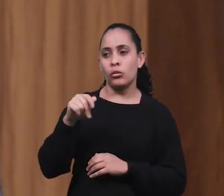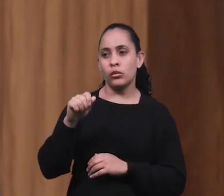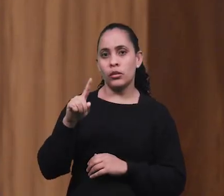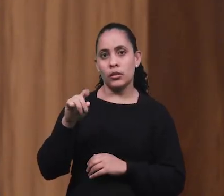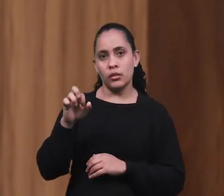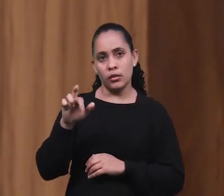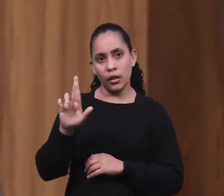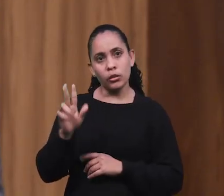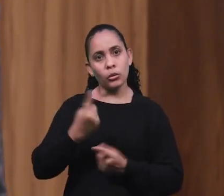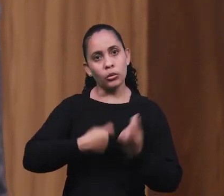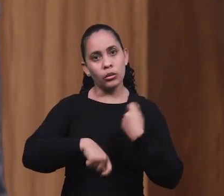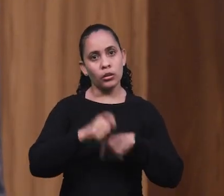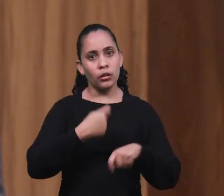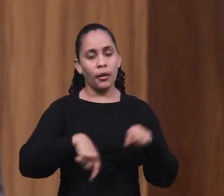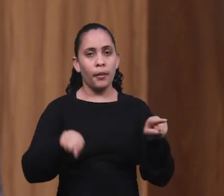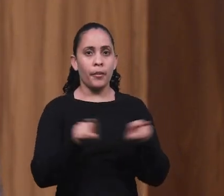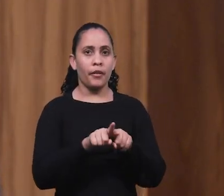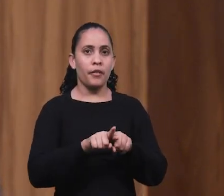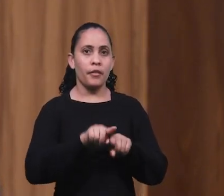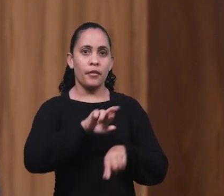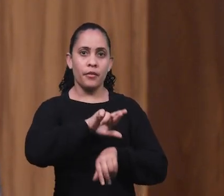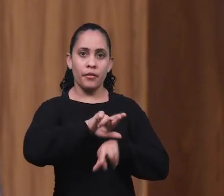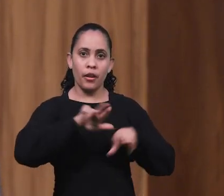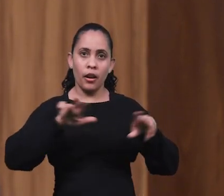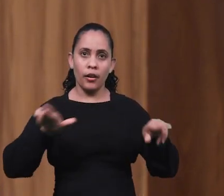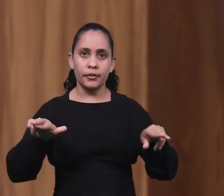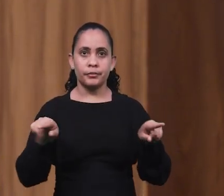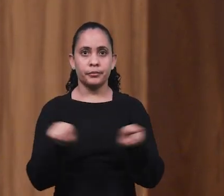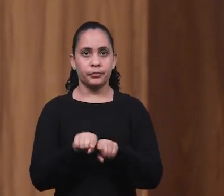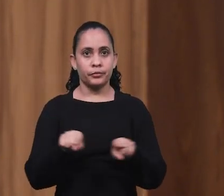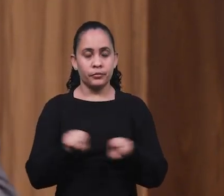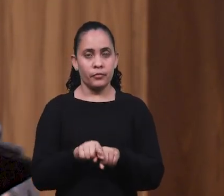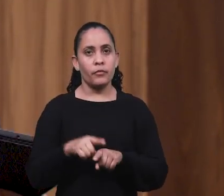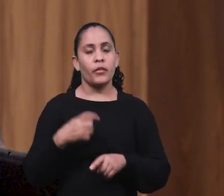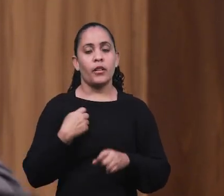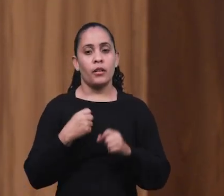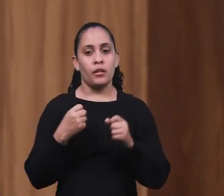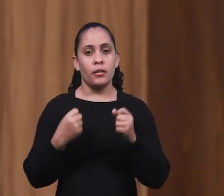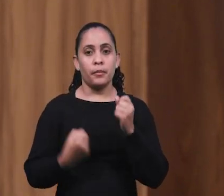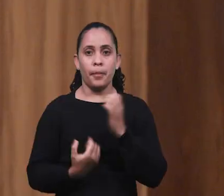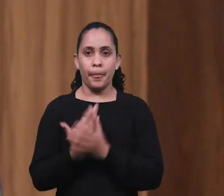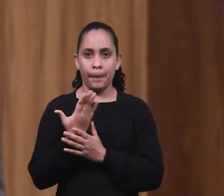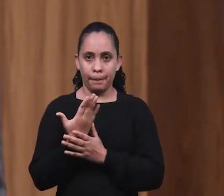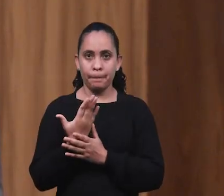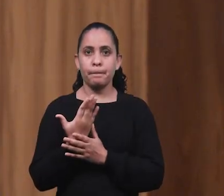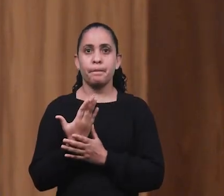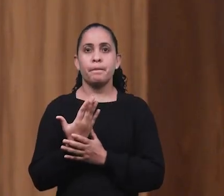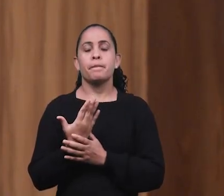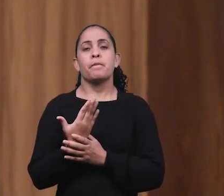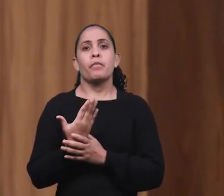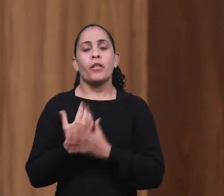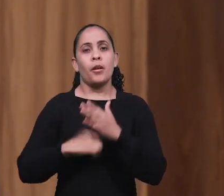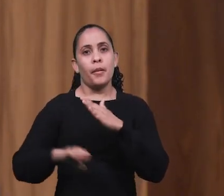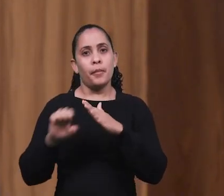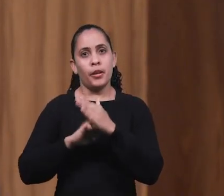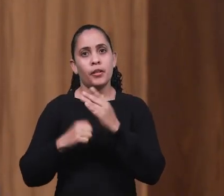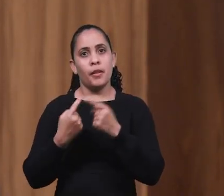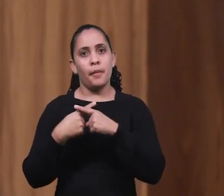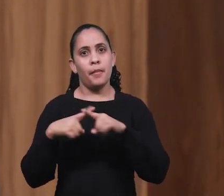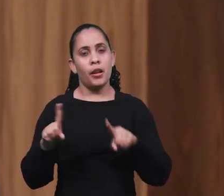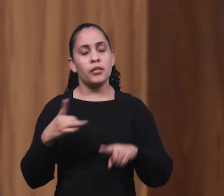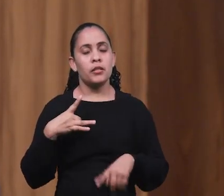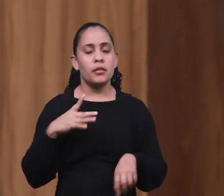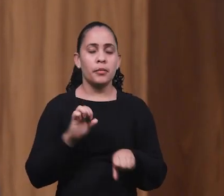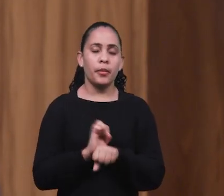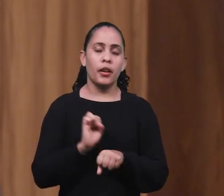marketing, na área de mídias sociais. Afinal de contas, você coloca lá, você montou a sua empresa, montou a sua portinha, e você